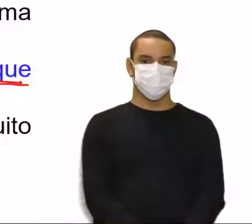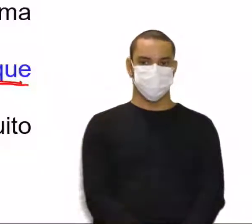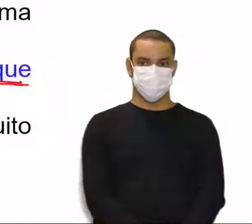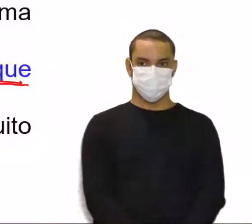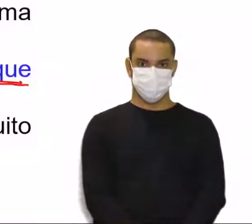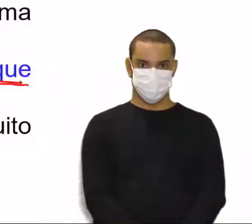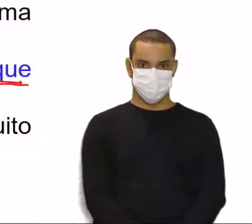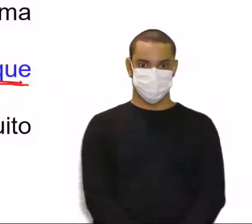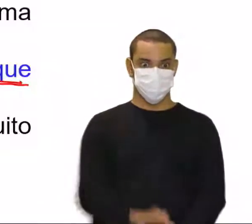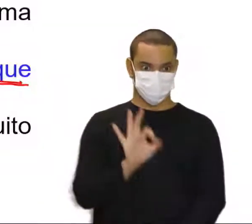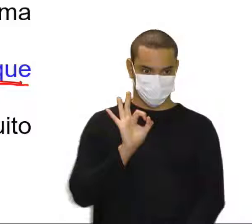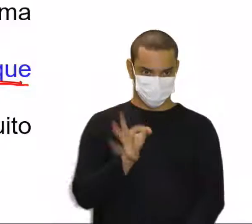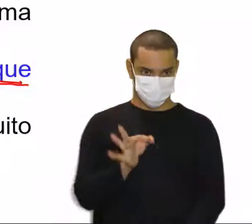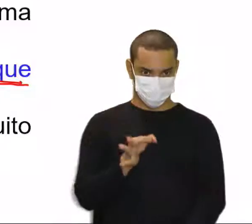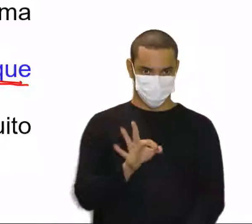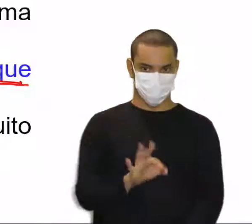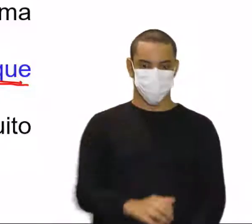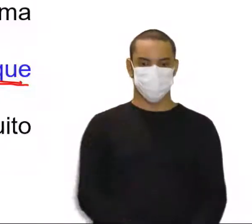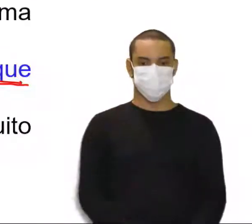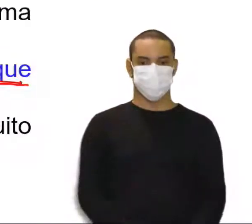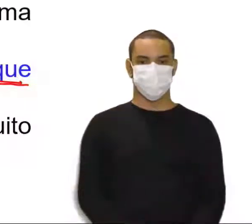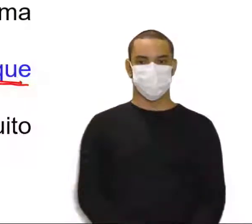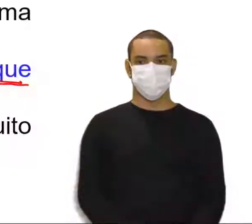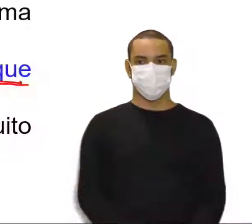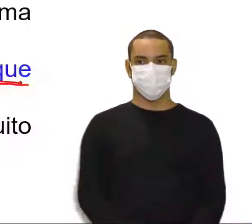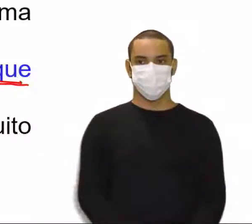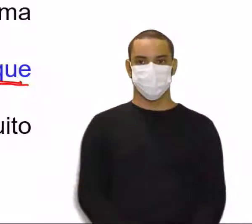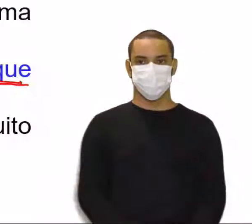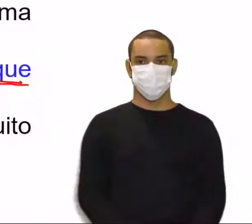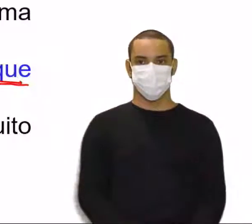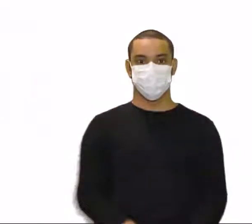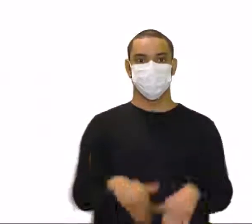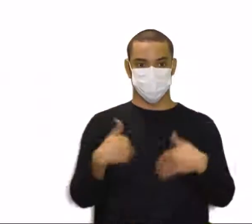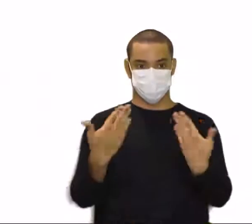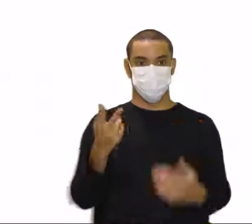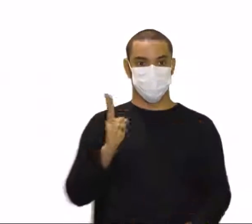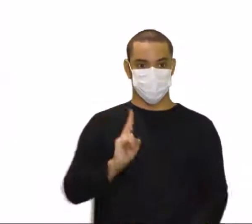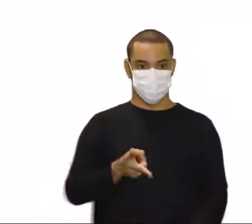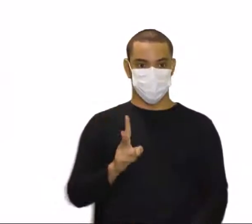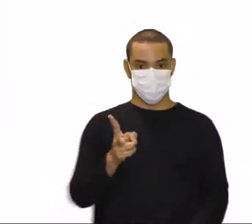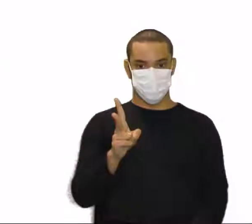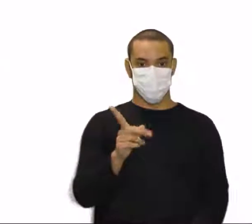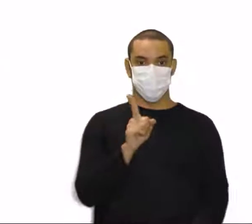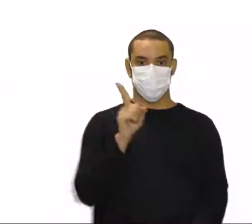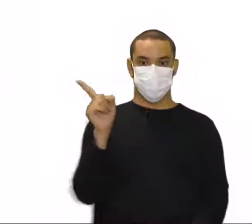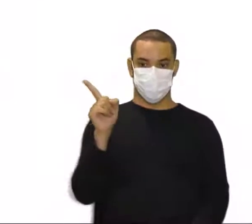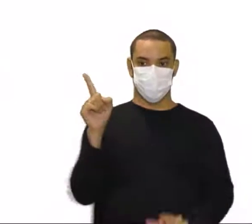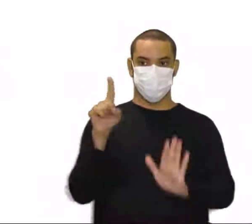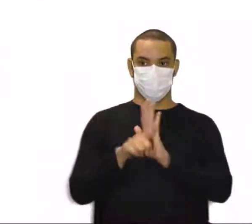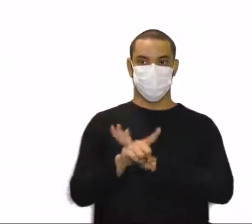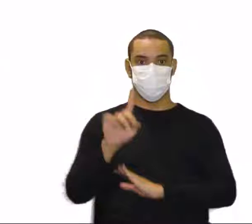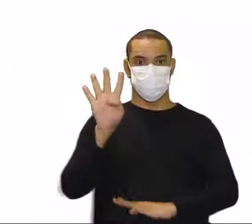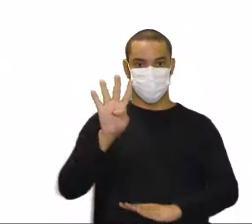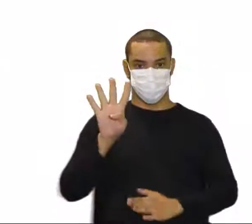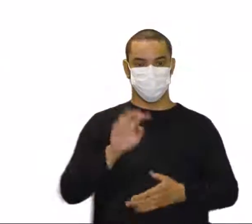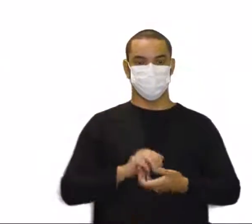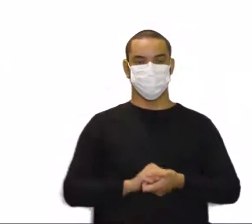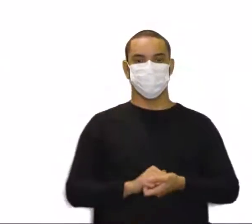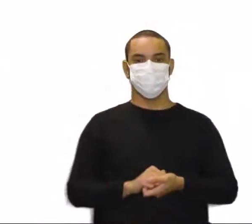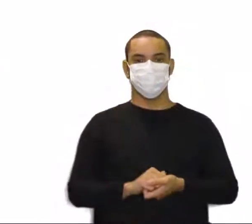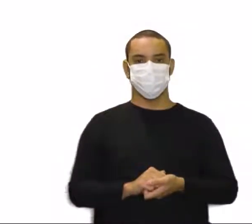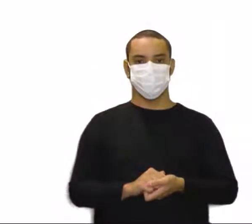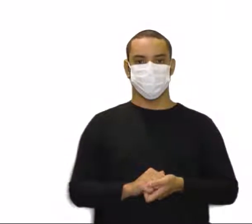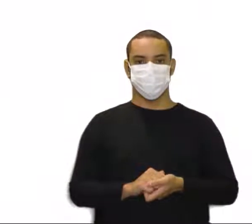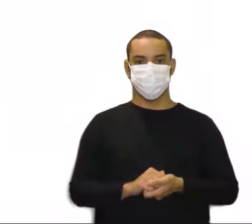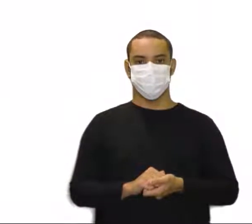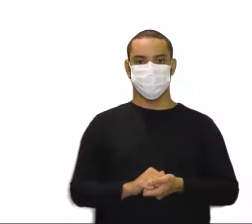D, ok? Vamos continuar. Questãozinha aqui, ó, 4. Pessoal, olha